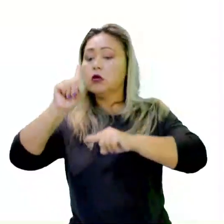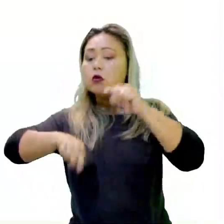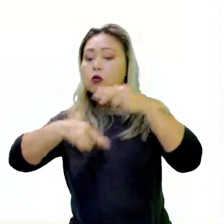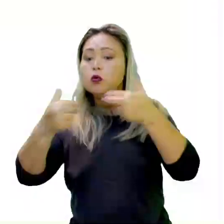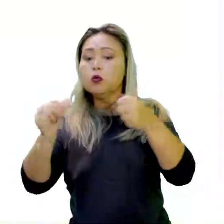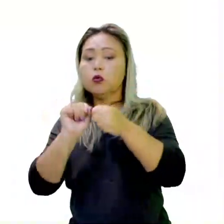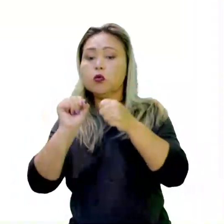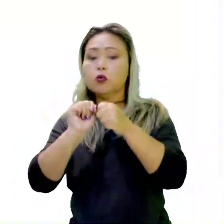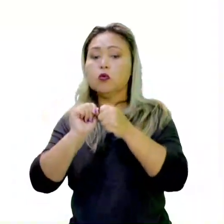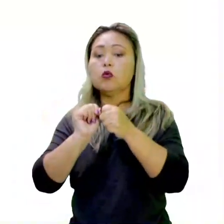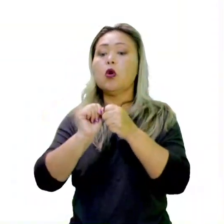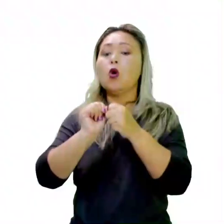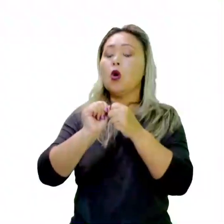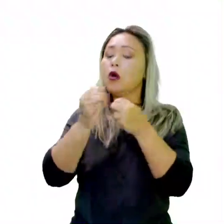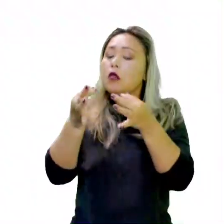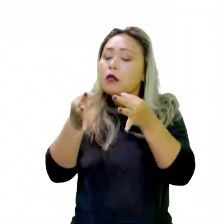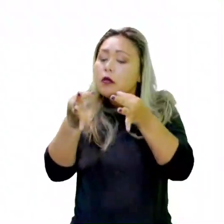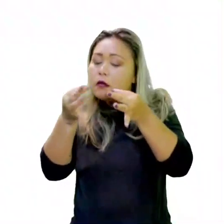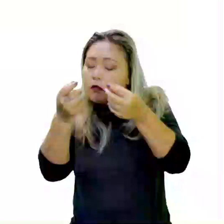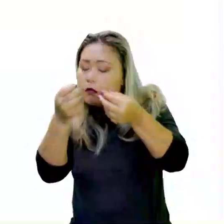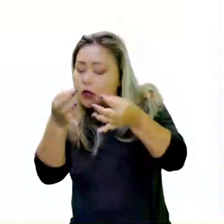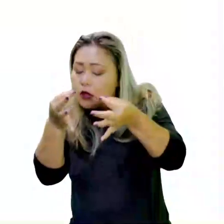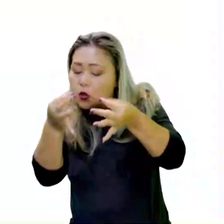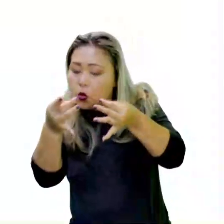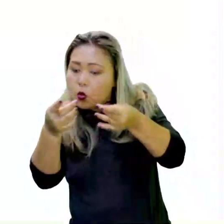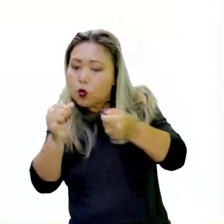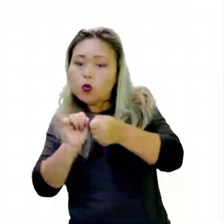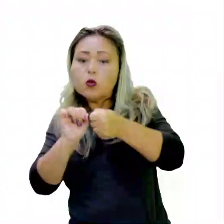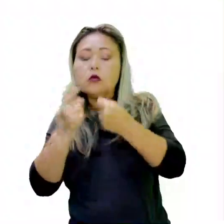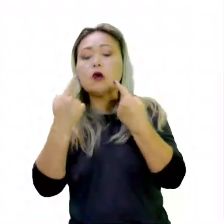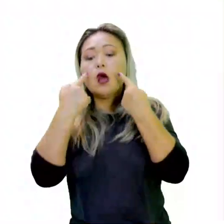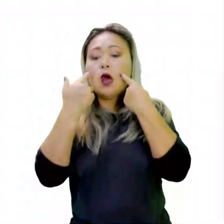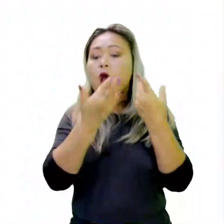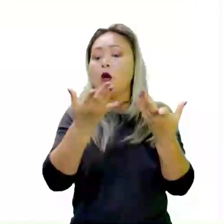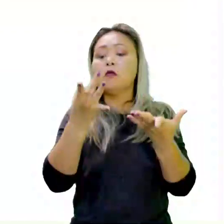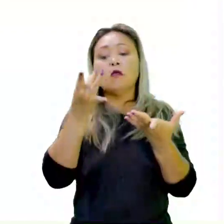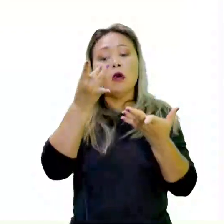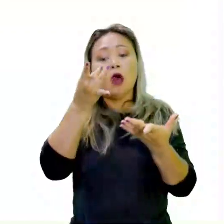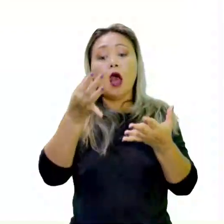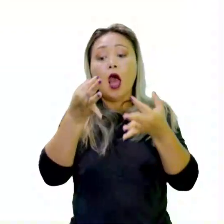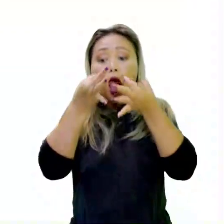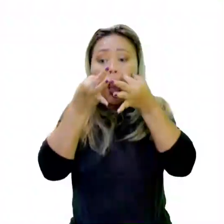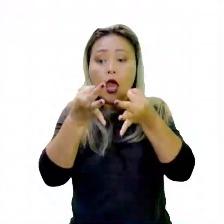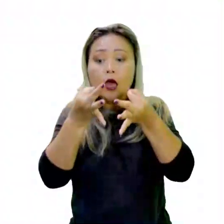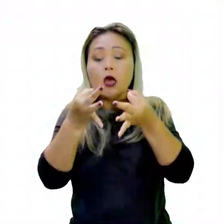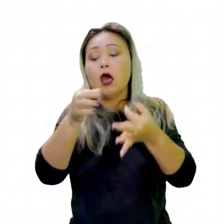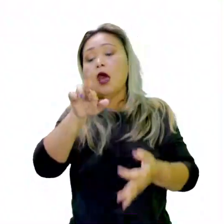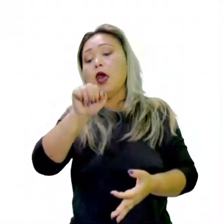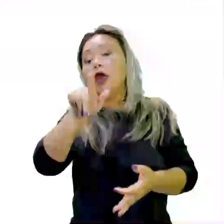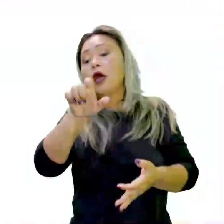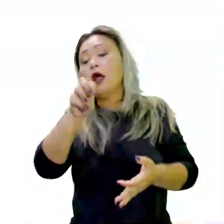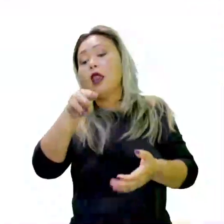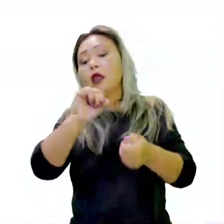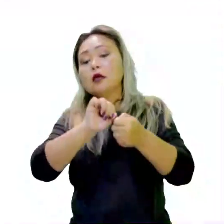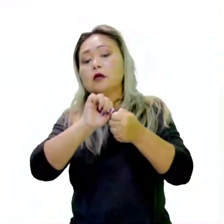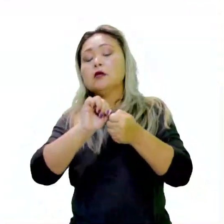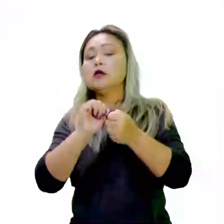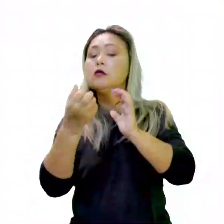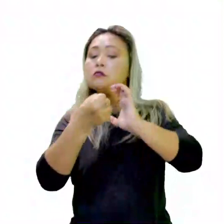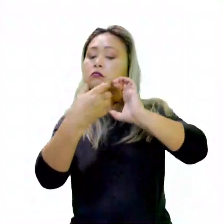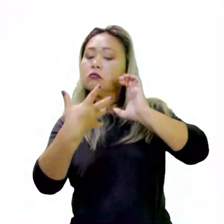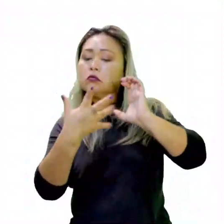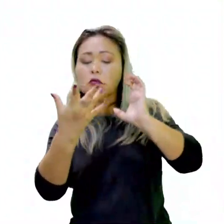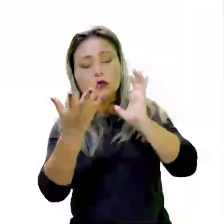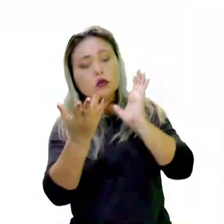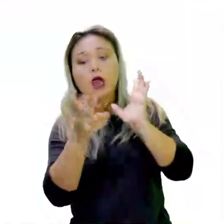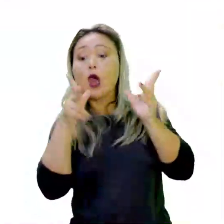o sóbrio e o minucioso, a expressão da realidade e dos aspectos descritos. Então, a palavra realismo já está indicando